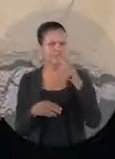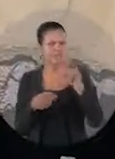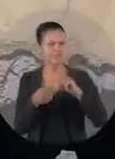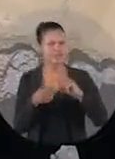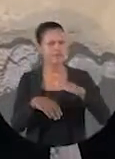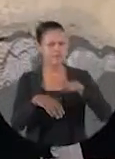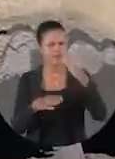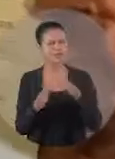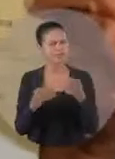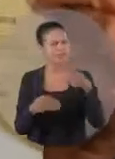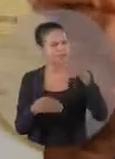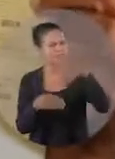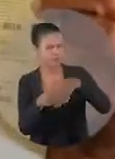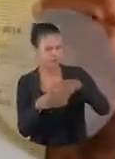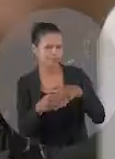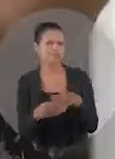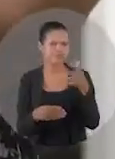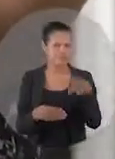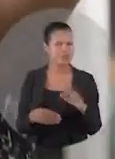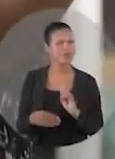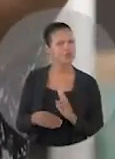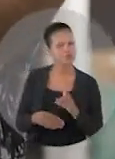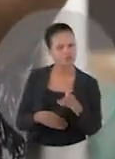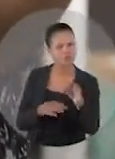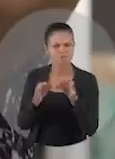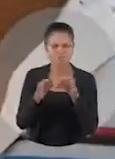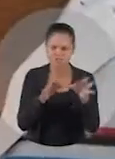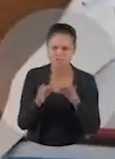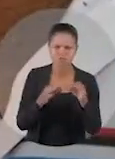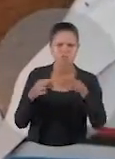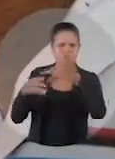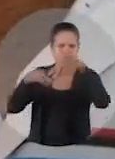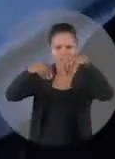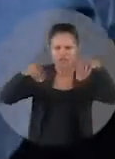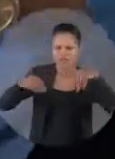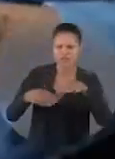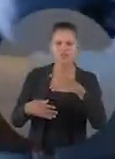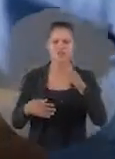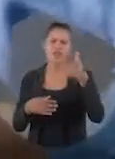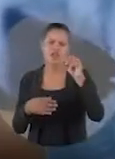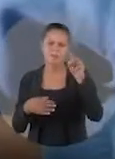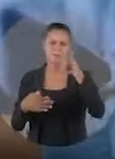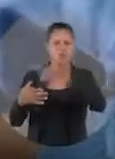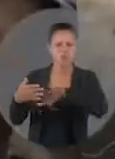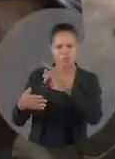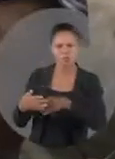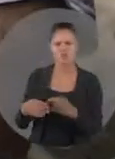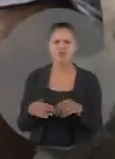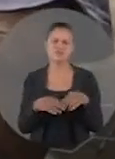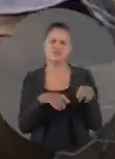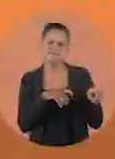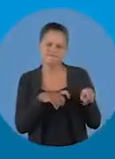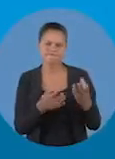muito mais. Peço seu voto novamente para continuar a regularização de terras e emitir mais 10 mil títulos rurais